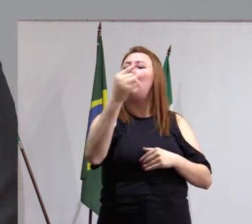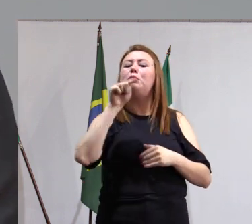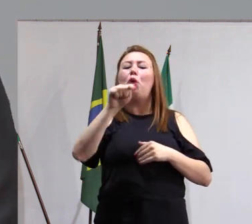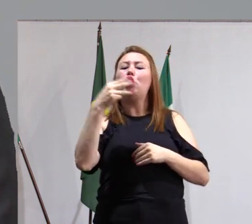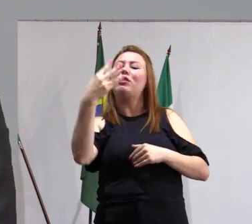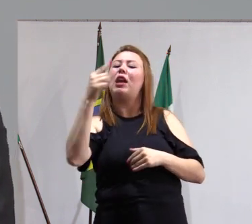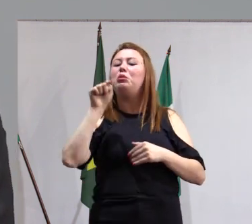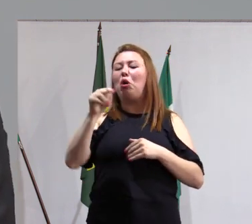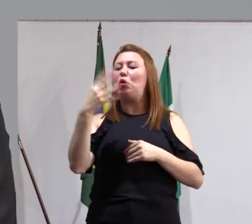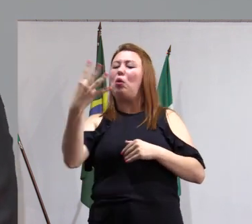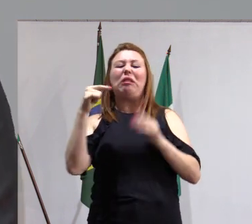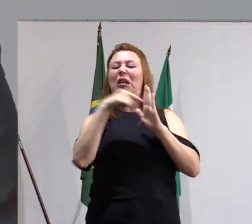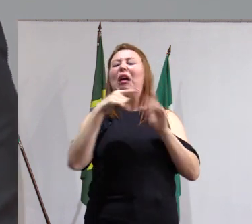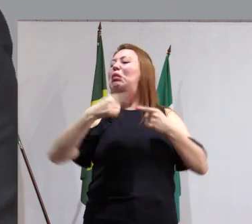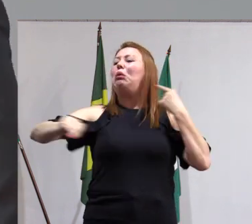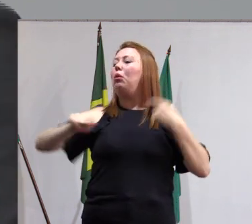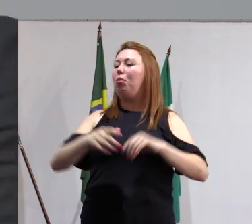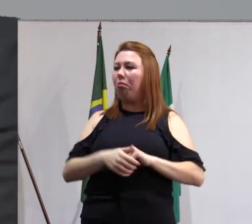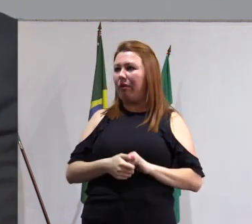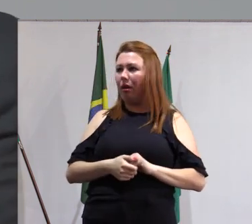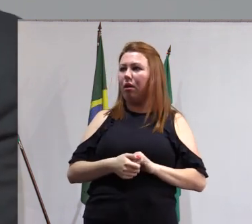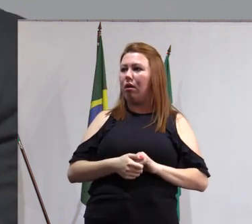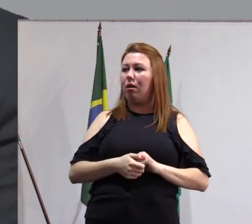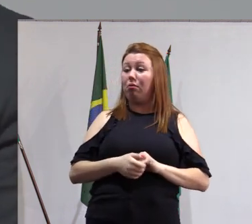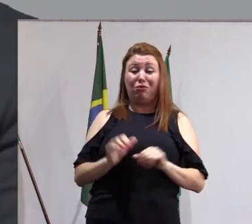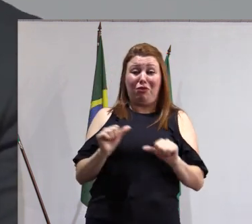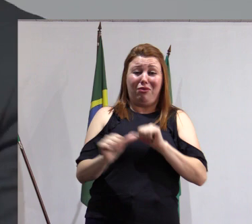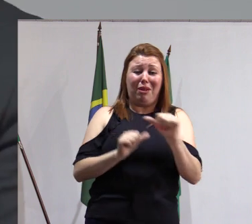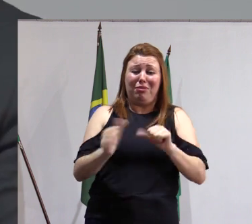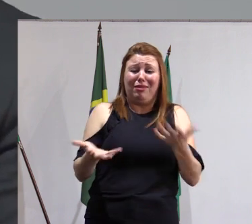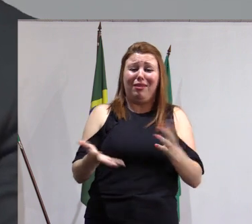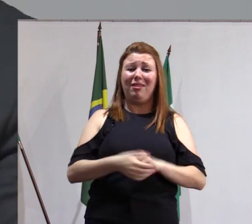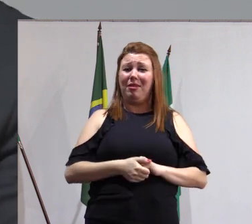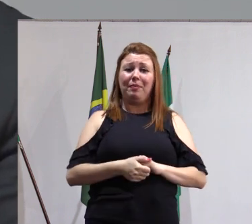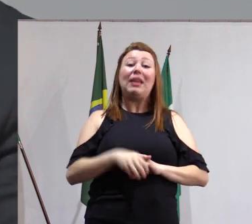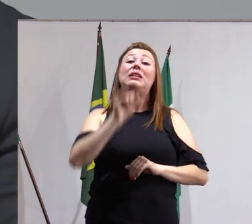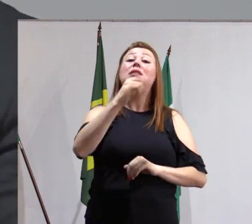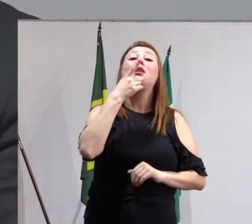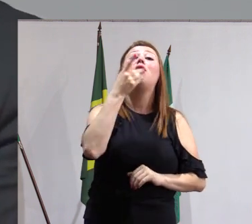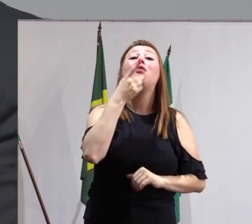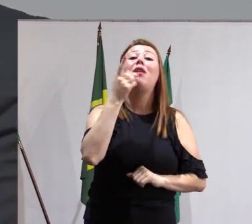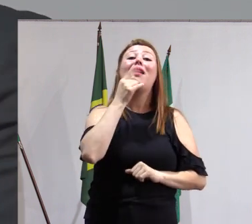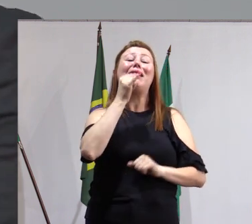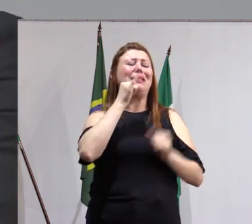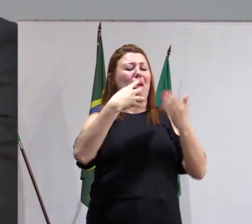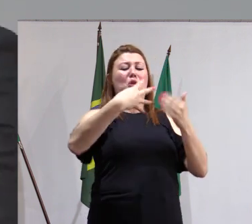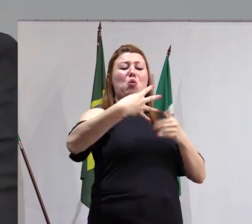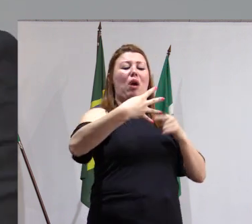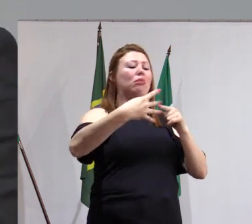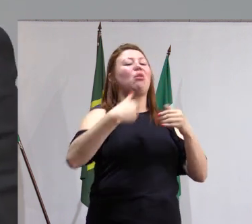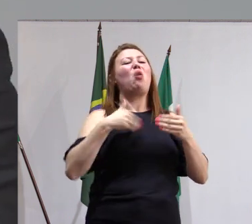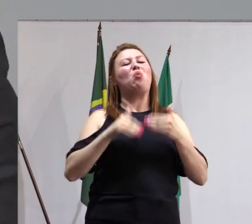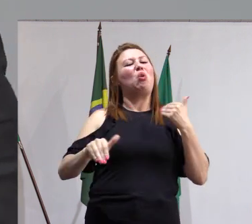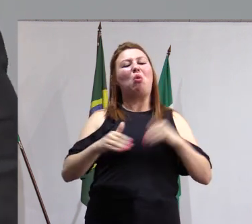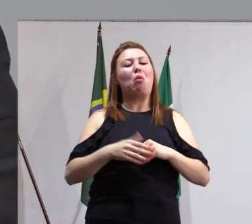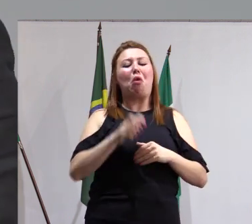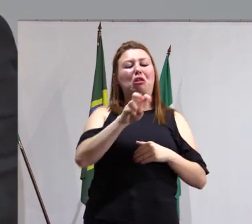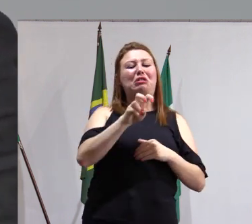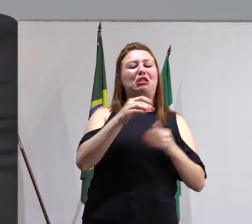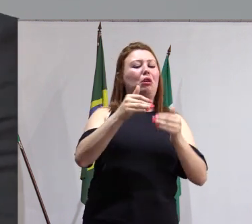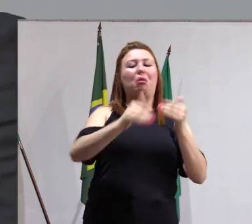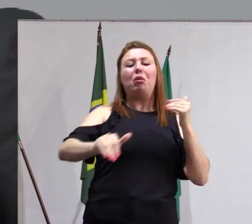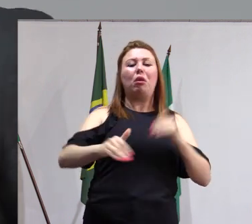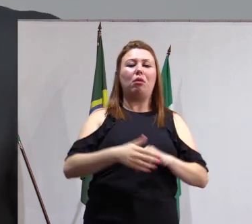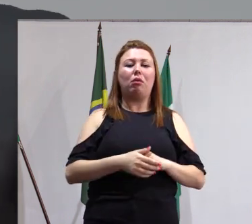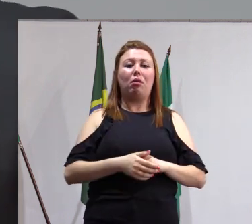2.2.3.4 é inconstitucional, não vai mudar nada. Se eu disser que a cláusula 4 eu não concordo e que a 5 eu também não concordo, eu